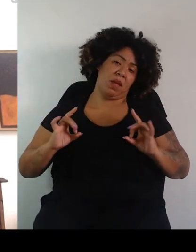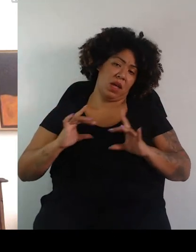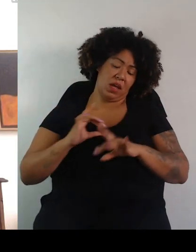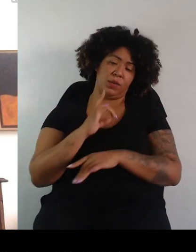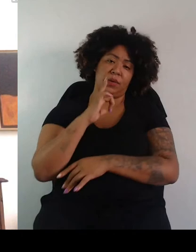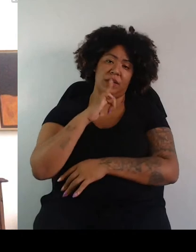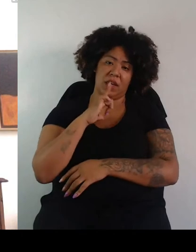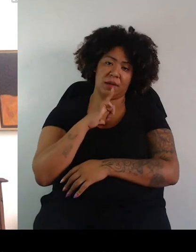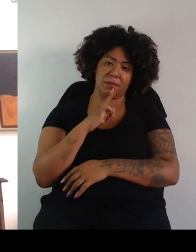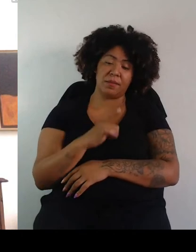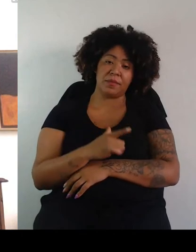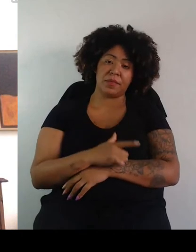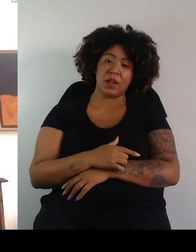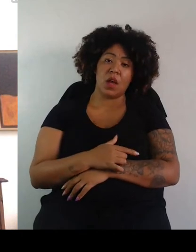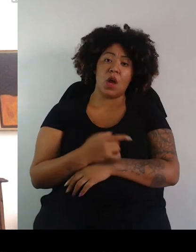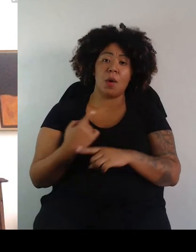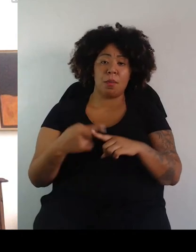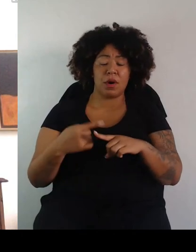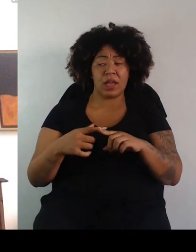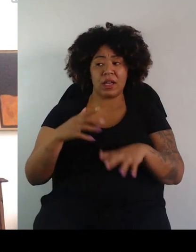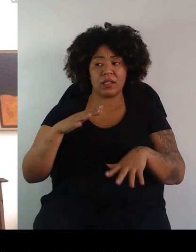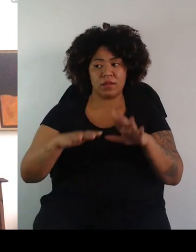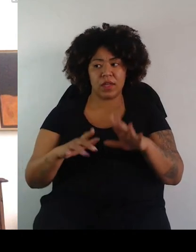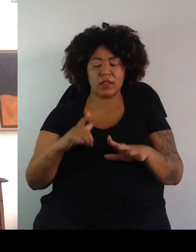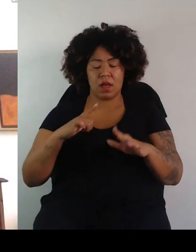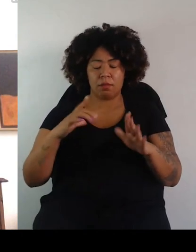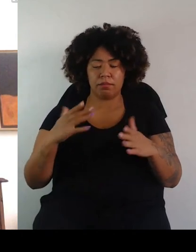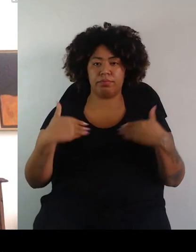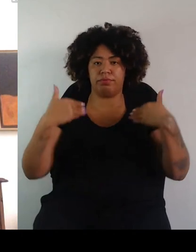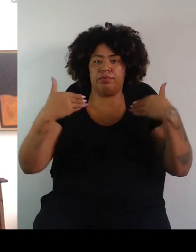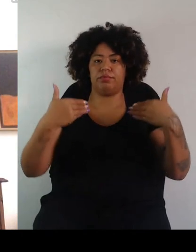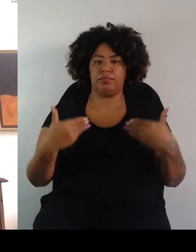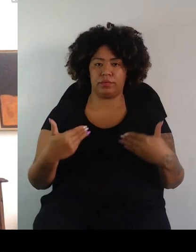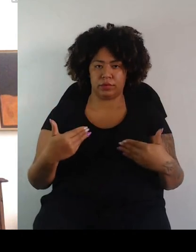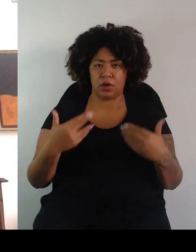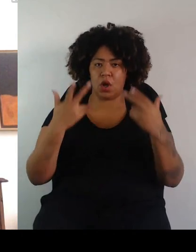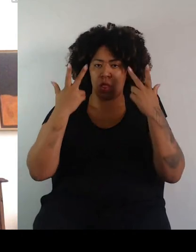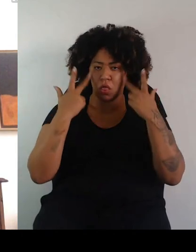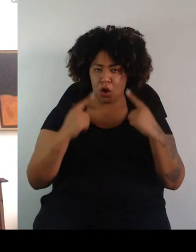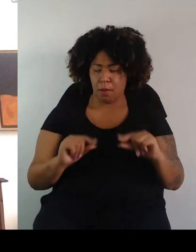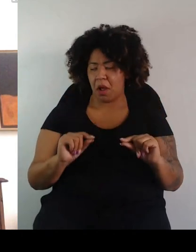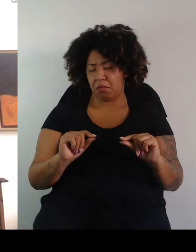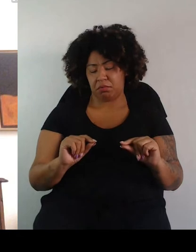tem um certo aspecto assustador e